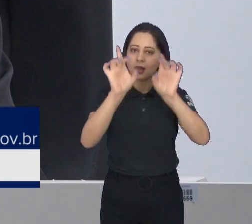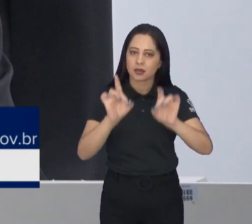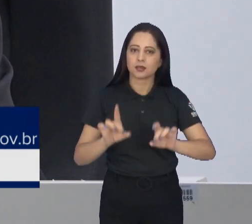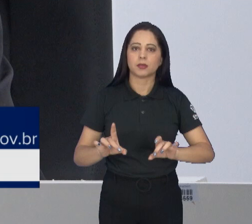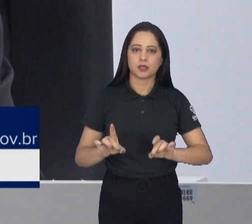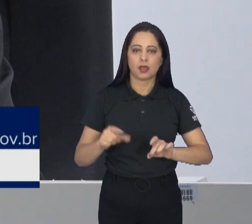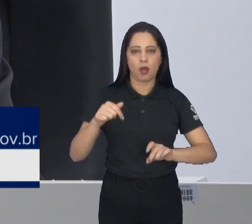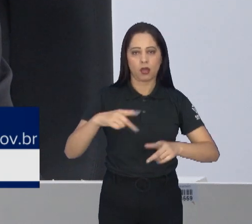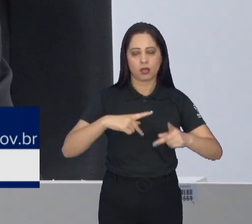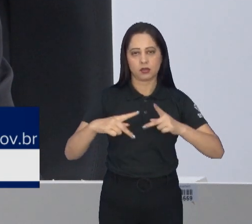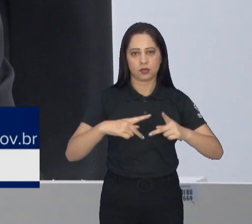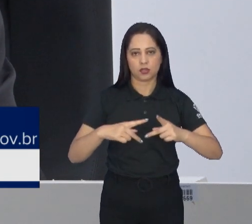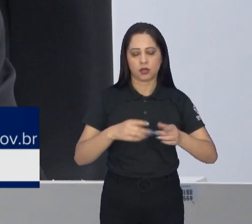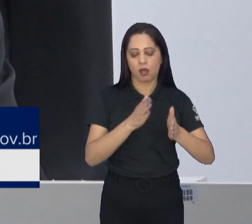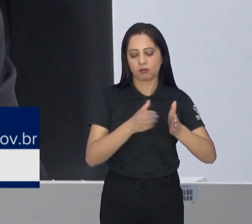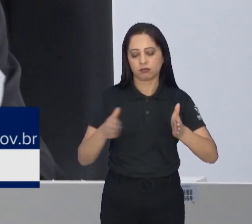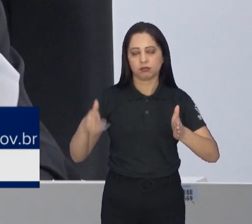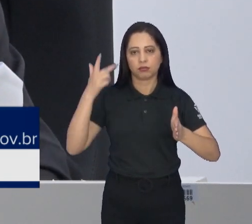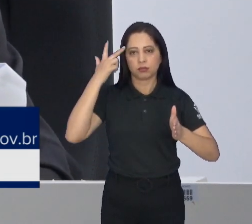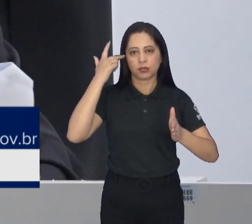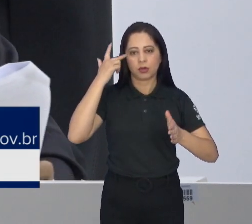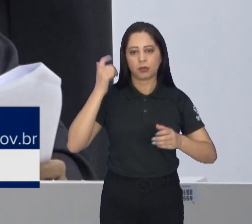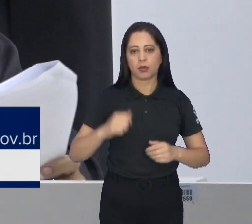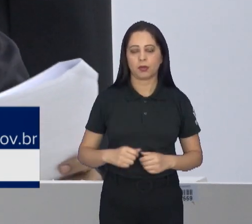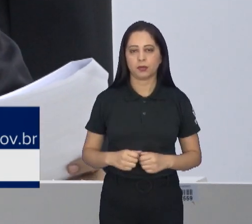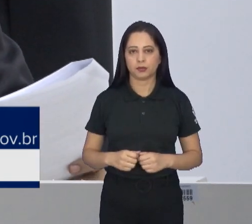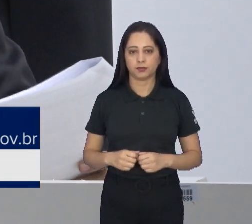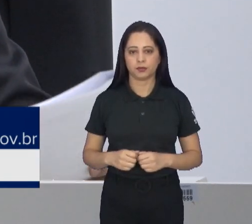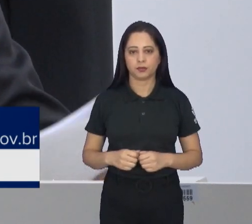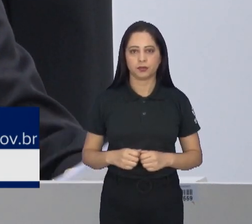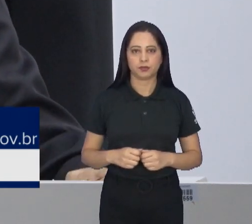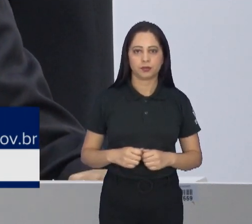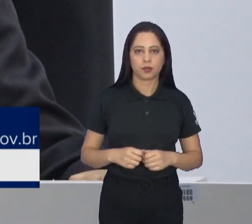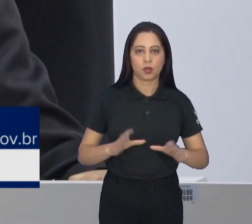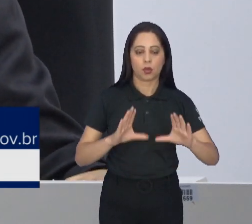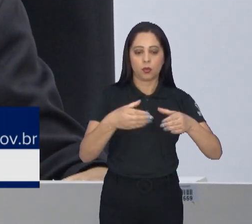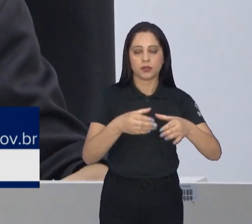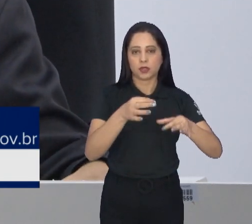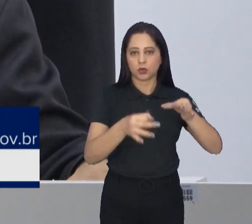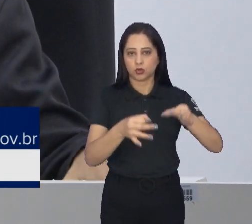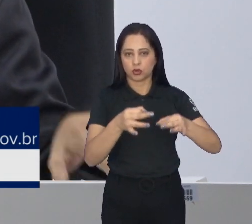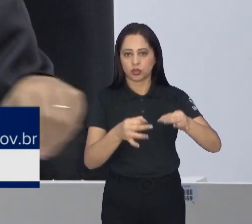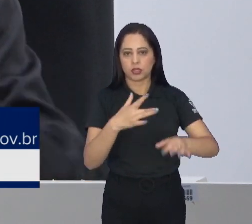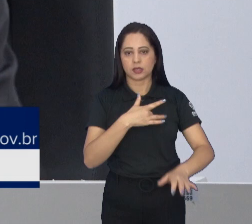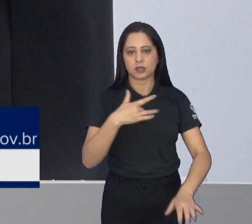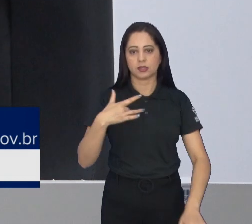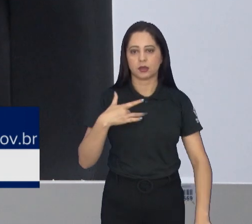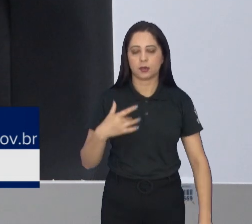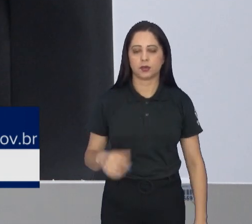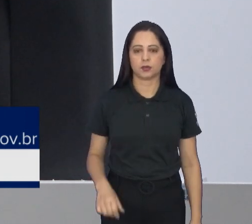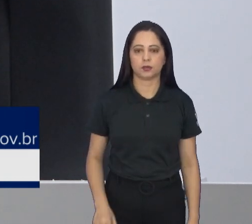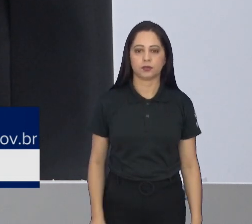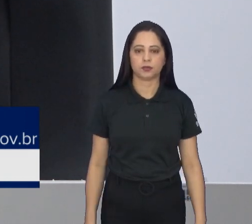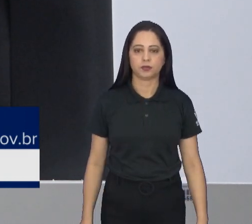dos Campos. O rito é ordinário. Comissões de Justiça e Saúde.